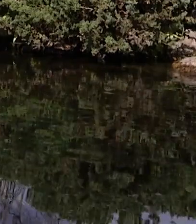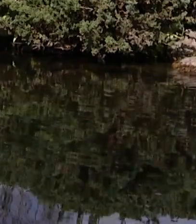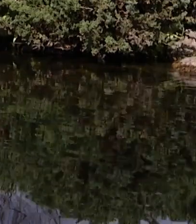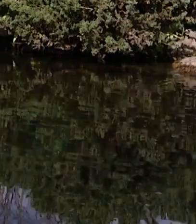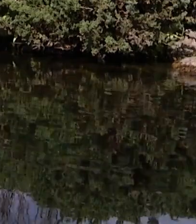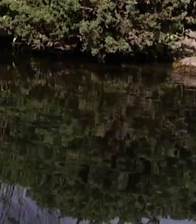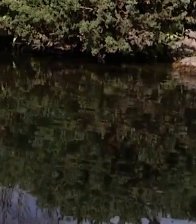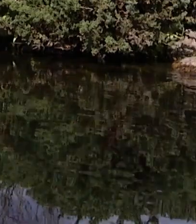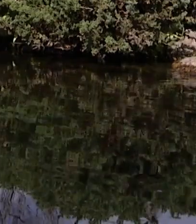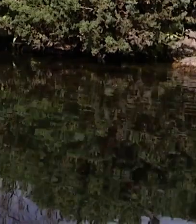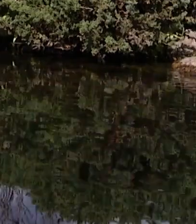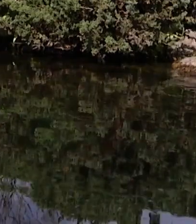e